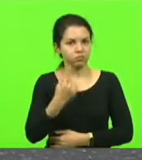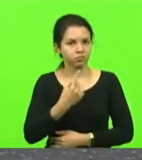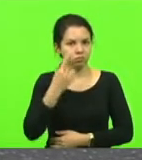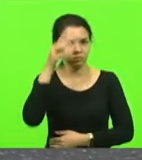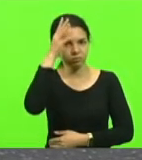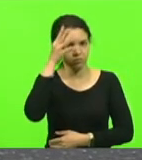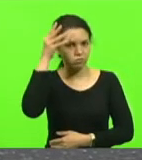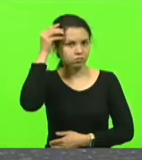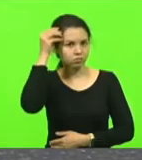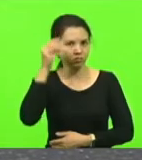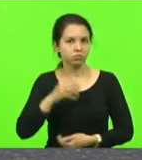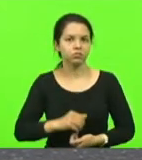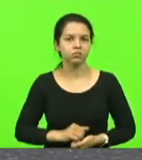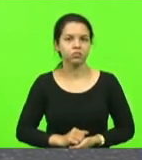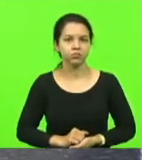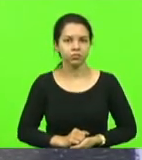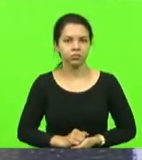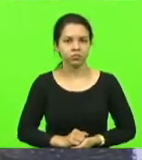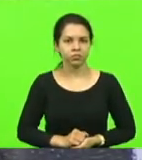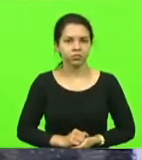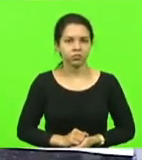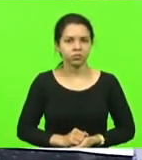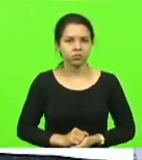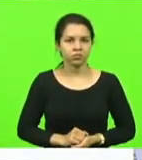Luciane Carminati,